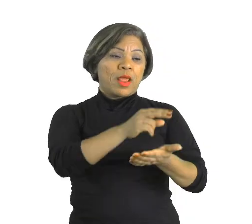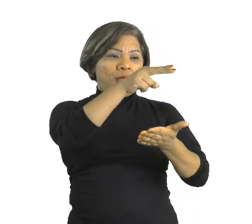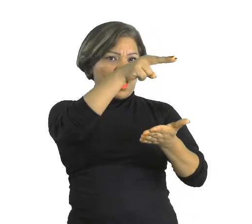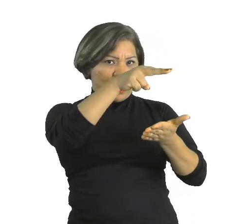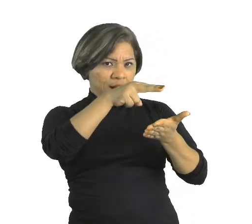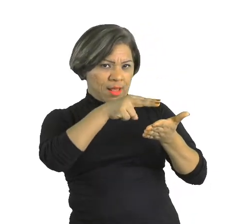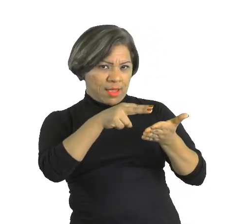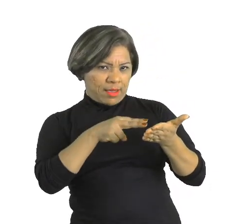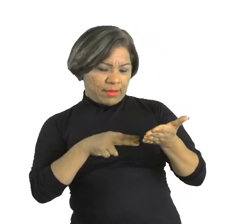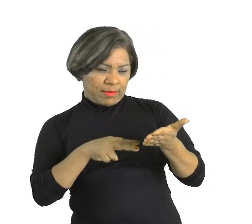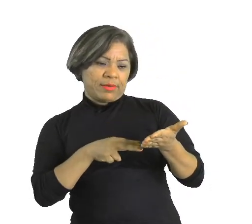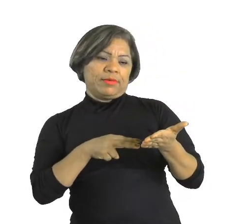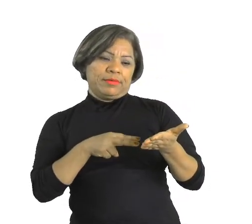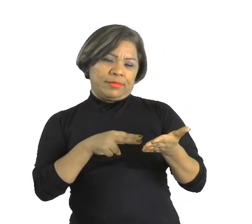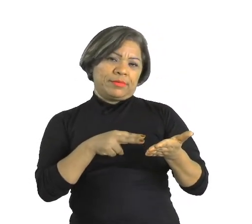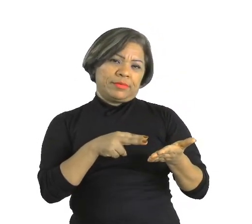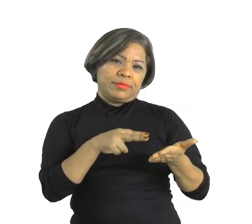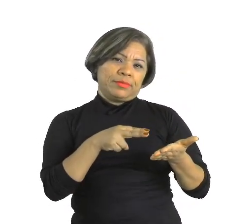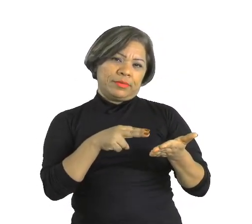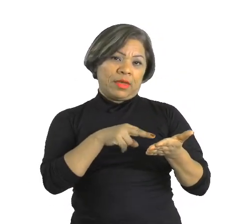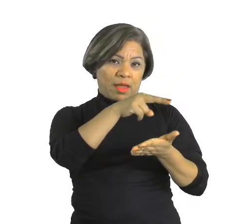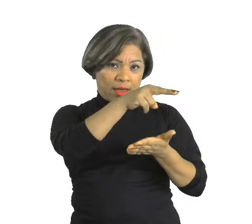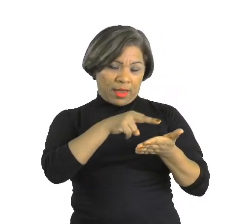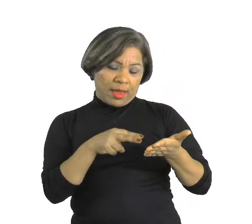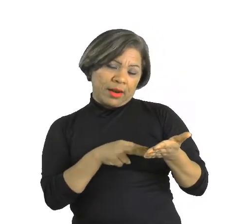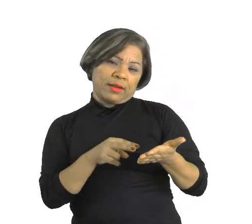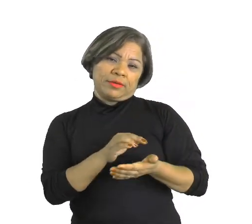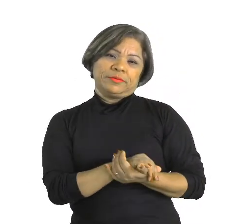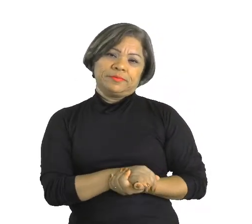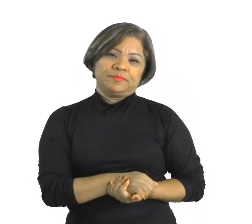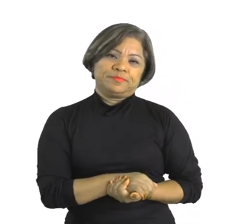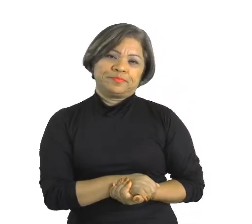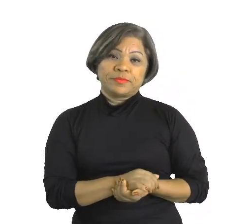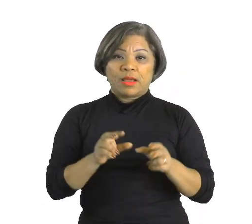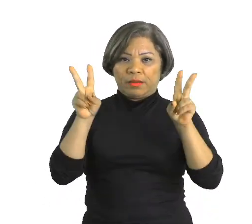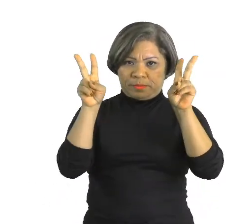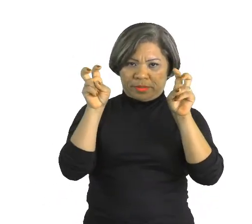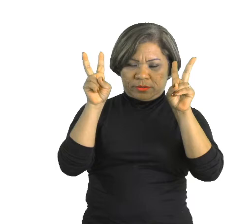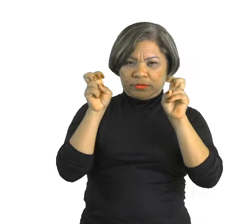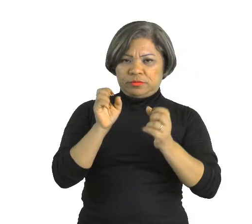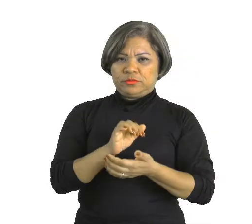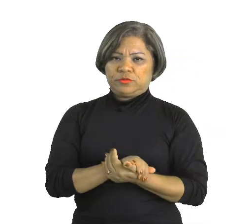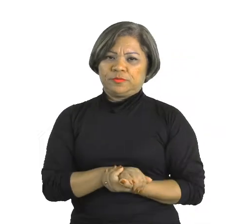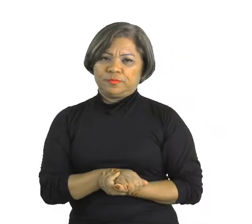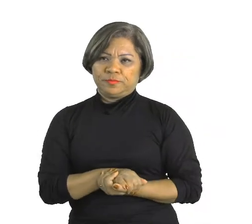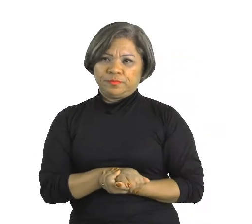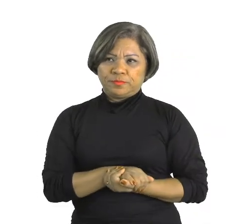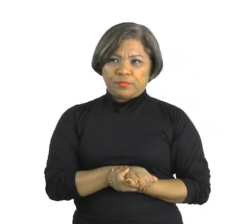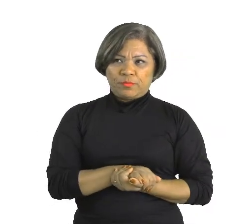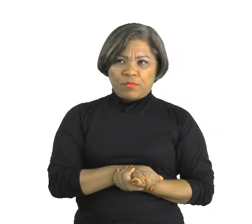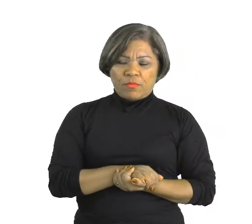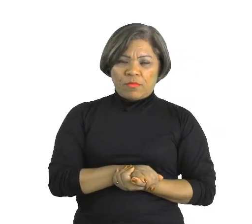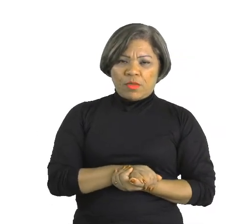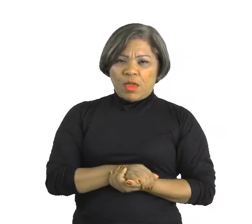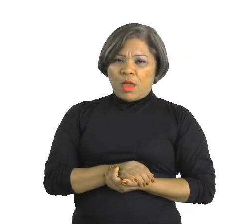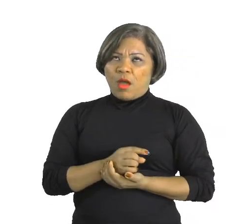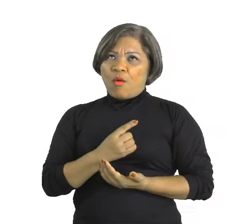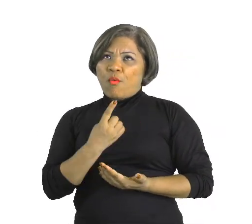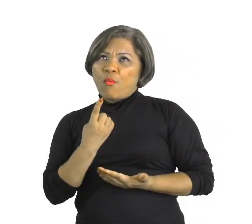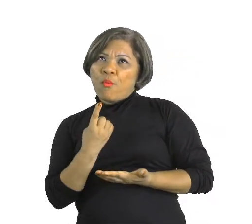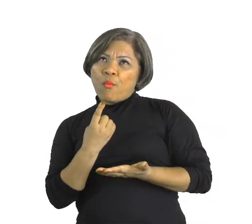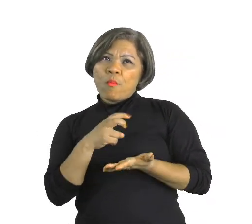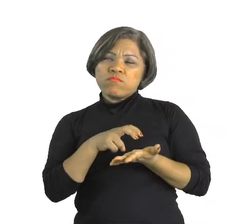trecho. Então vamos fazer a leitura do trecho juntos. Abre aspas. Uma manhã, quando